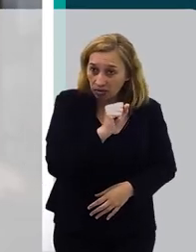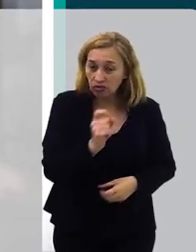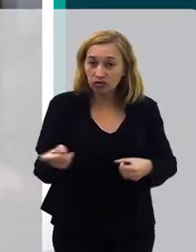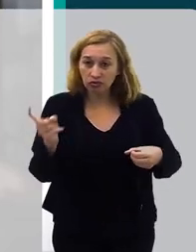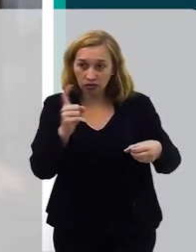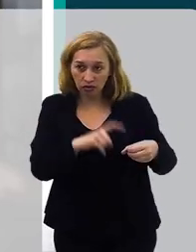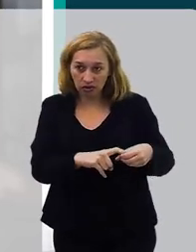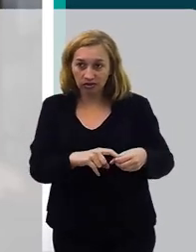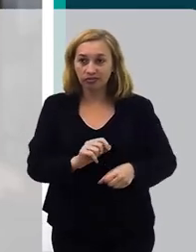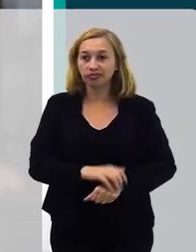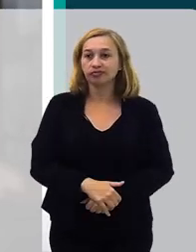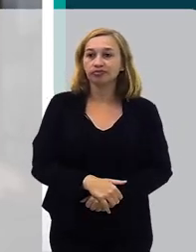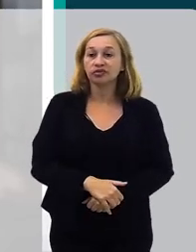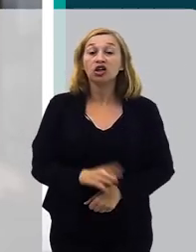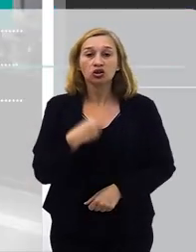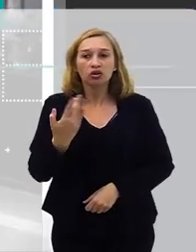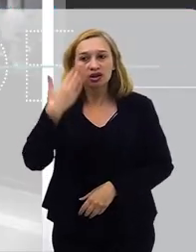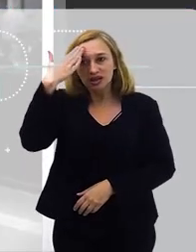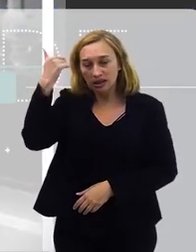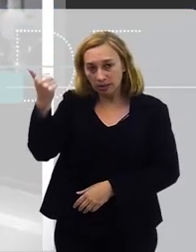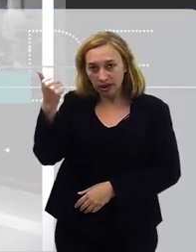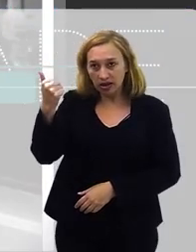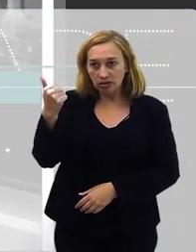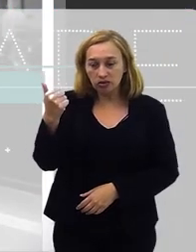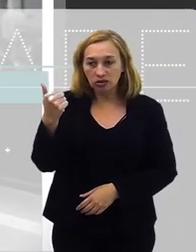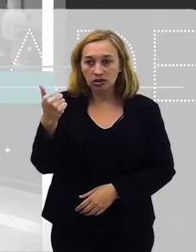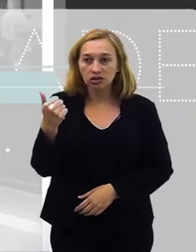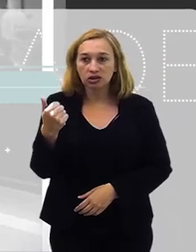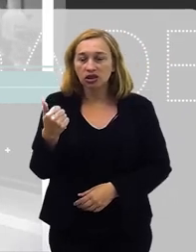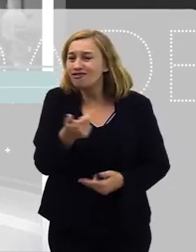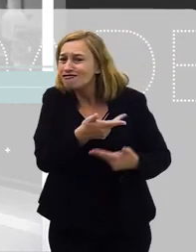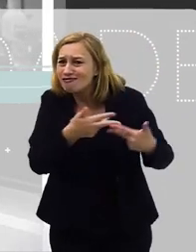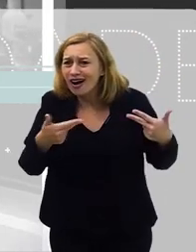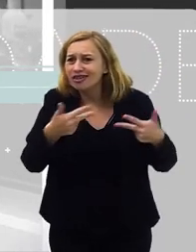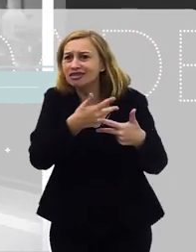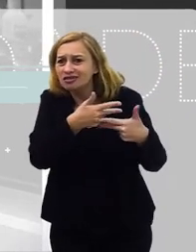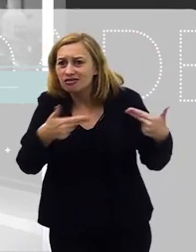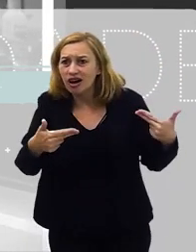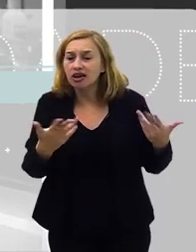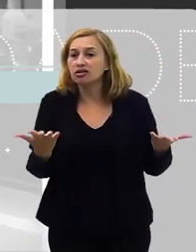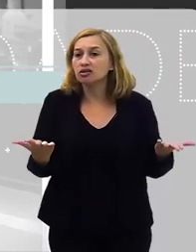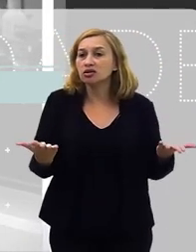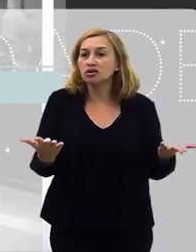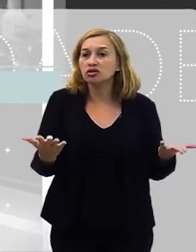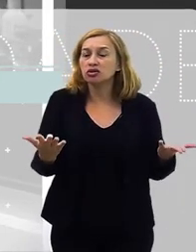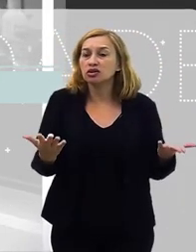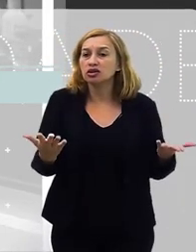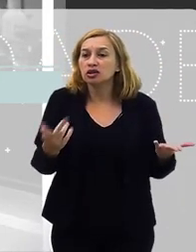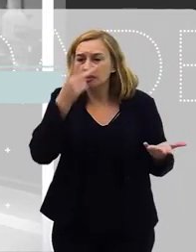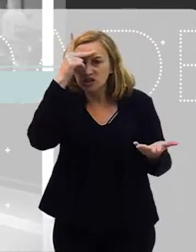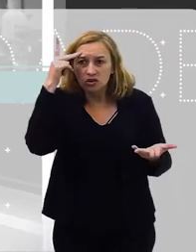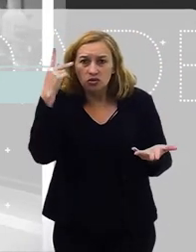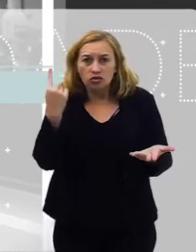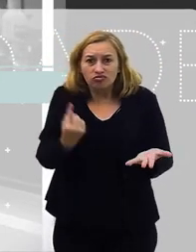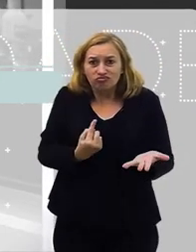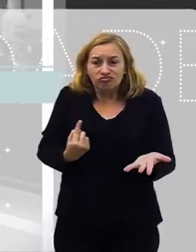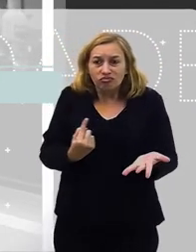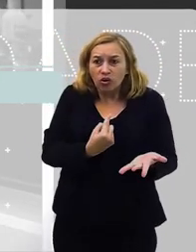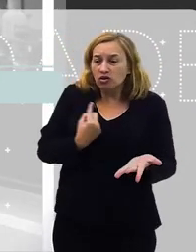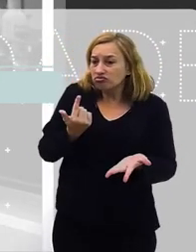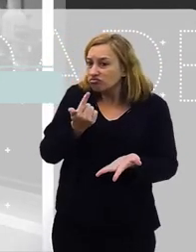mas é rapidinho, daqui a pouco a gente está de volta. Nós sabemos que muitas e muitos de